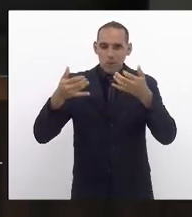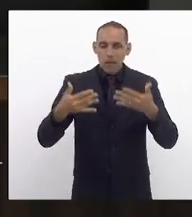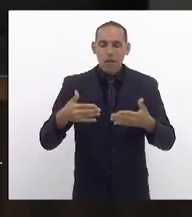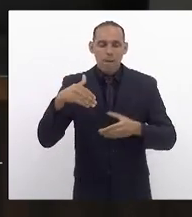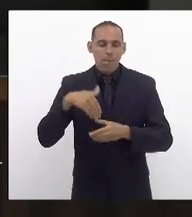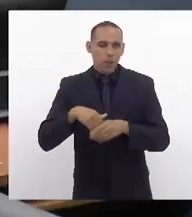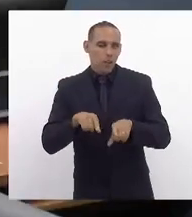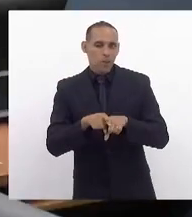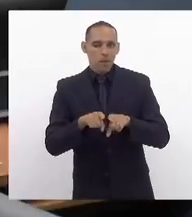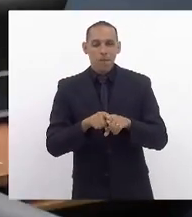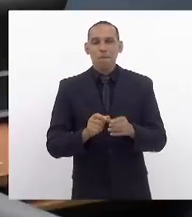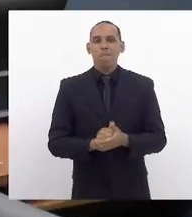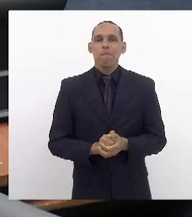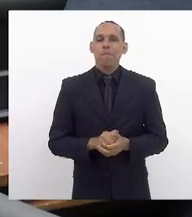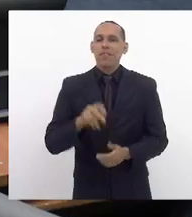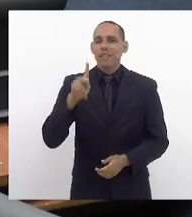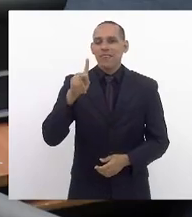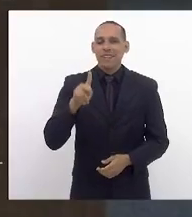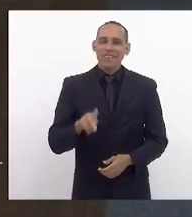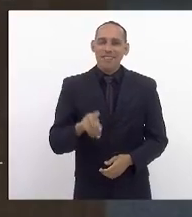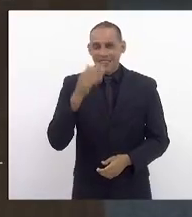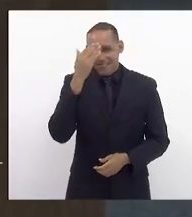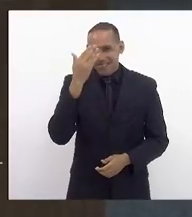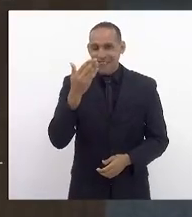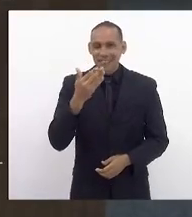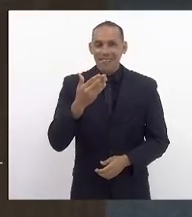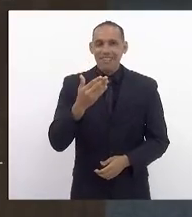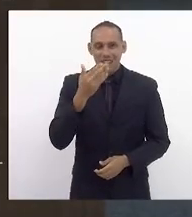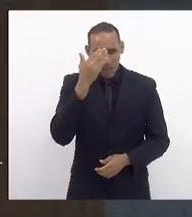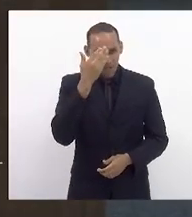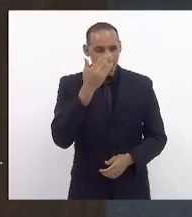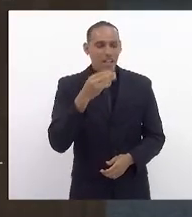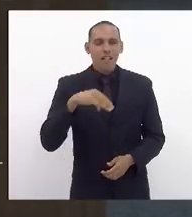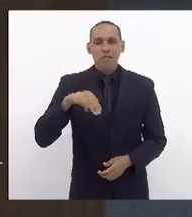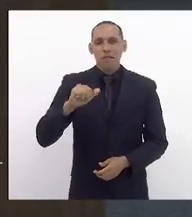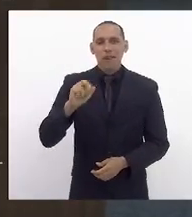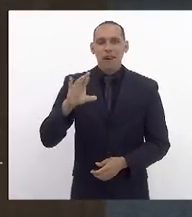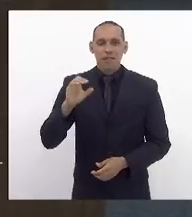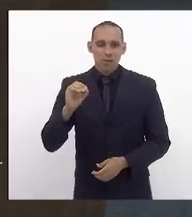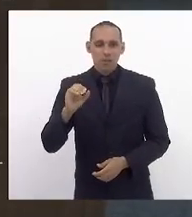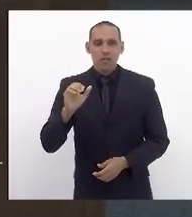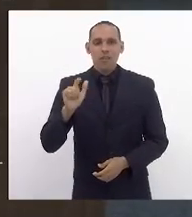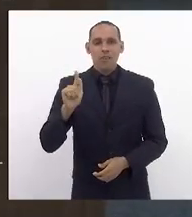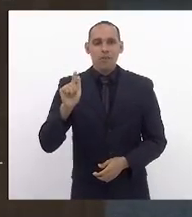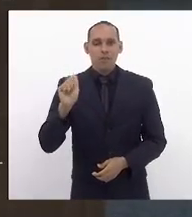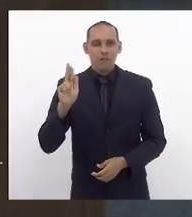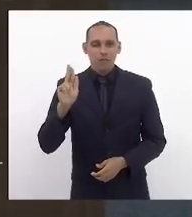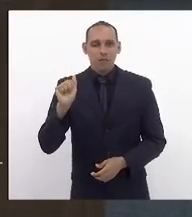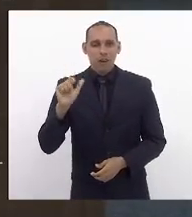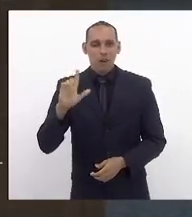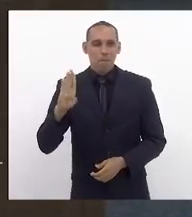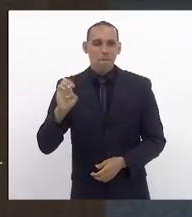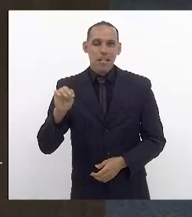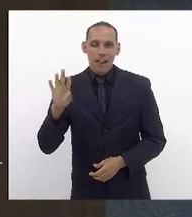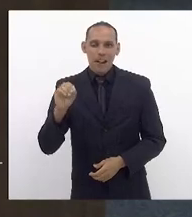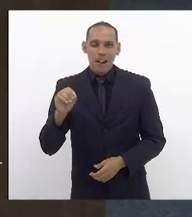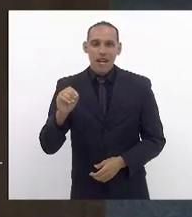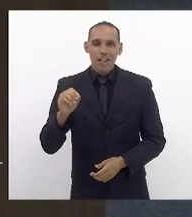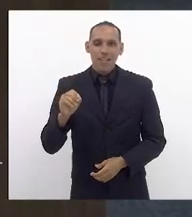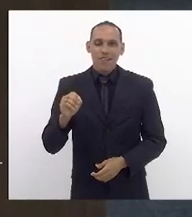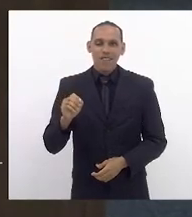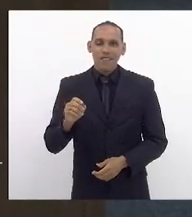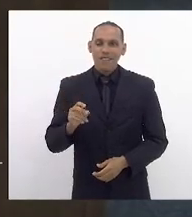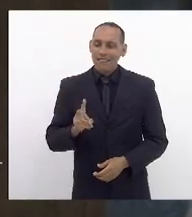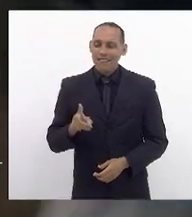voto. Senhor presidente, obrigada, deputado Márcio Roberto, senhor presidente, pelo cavalheirismo, sempre